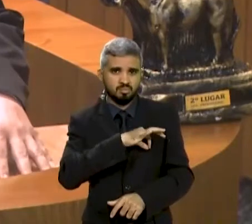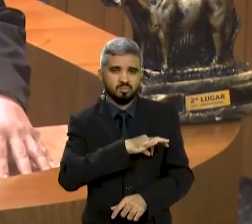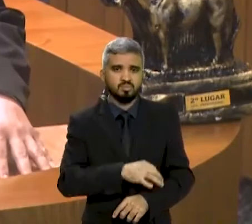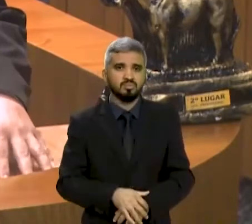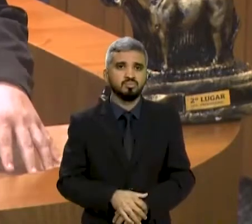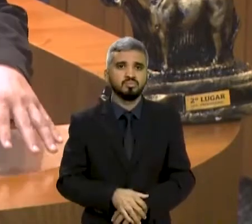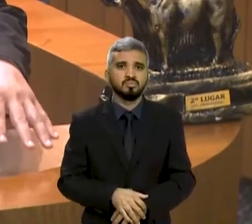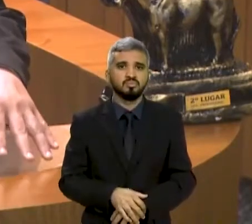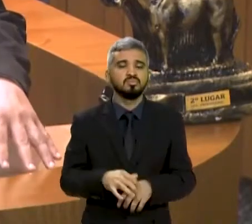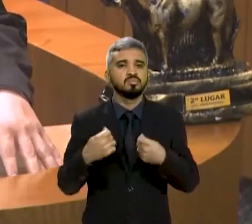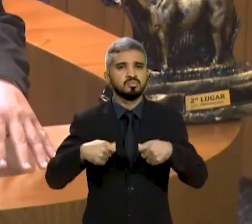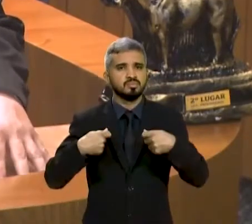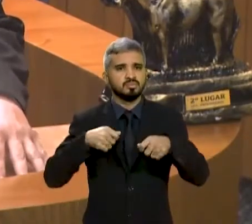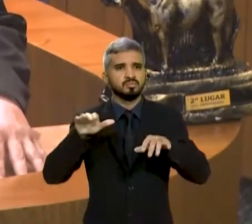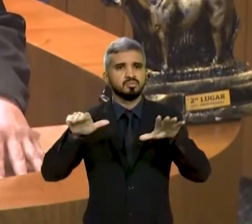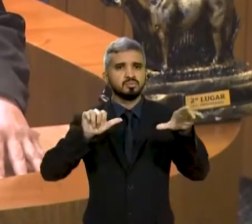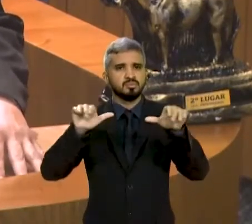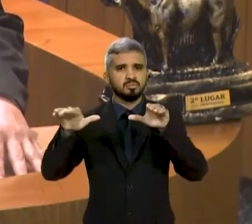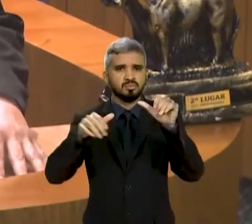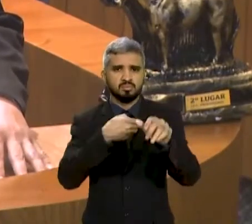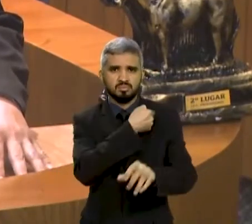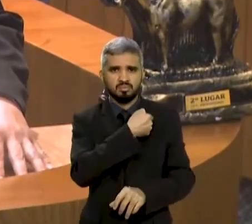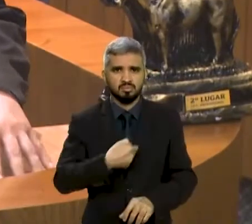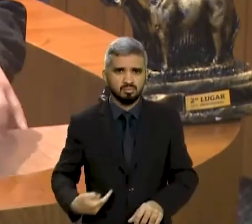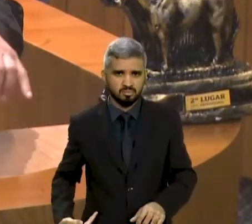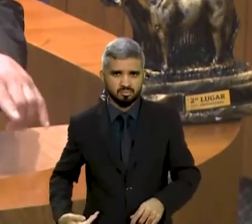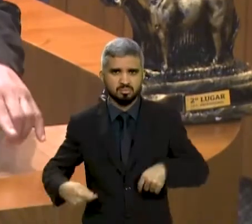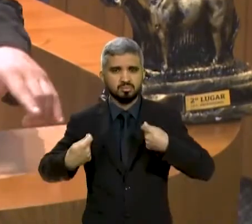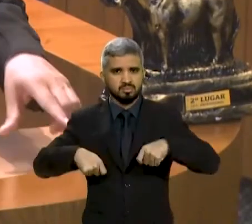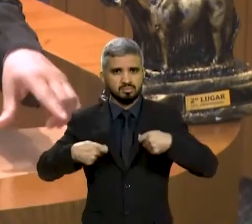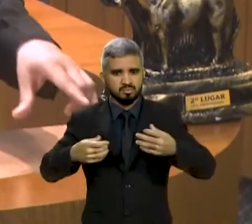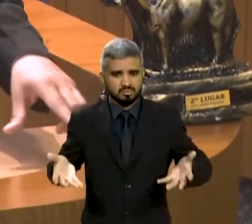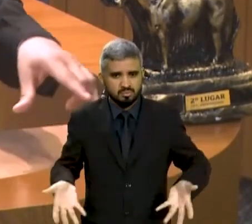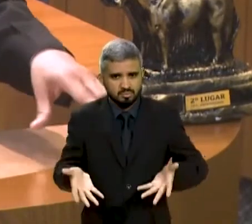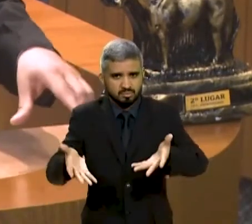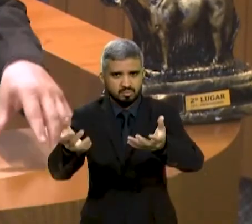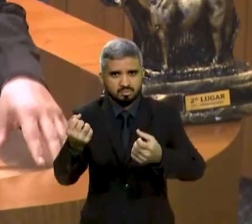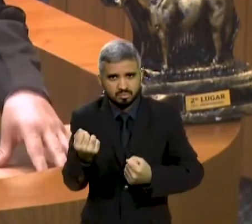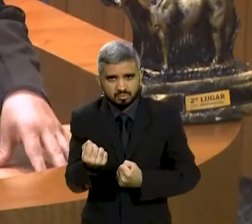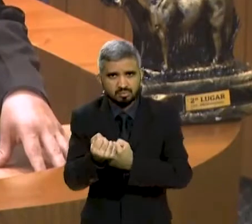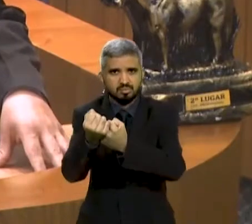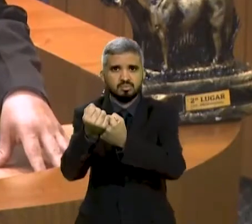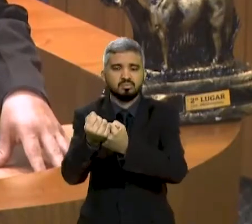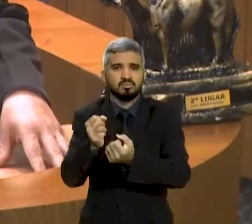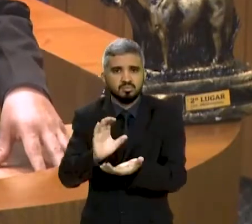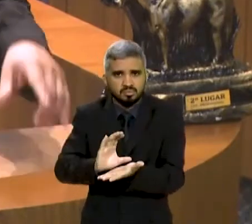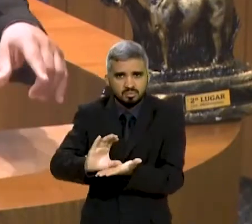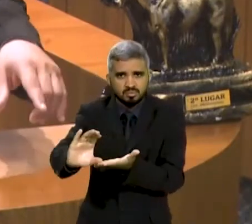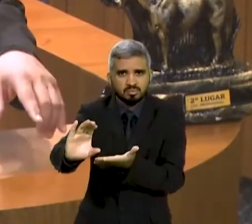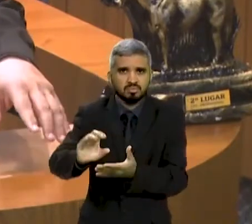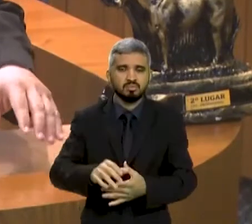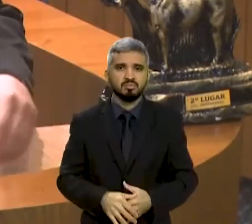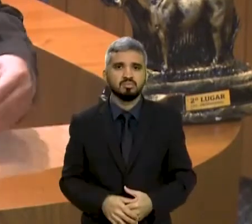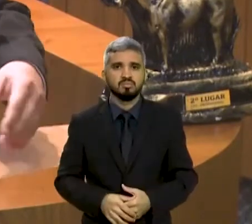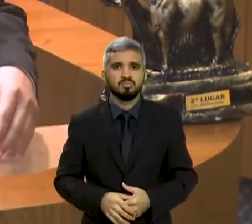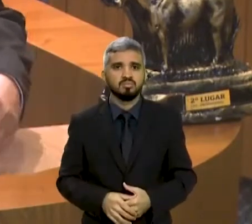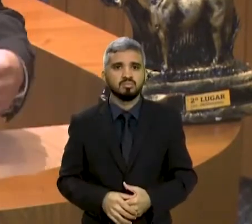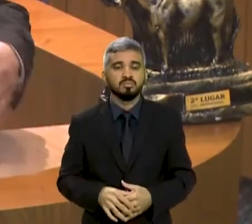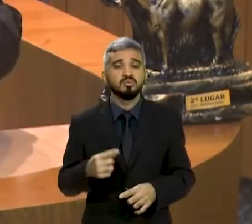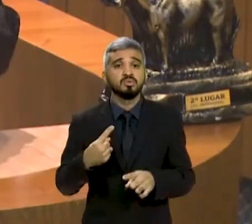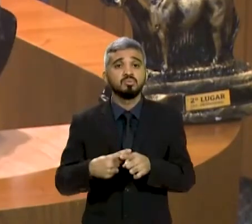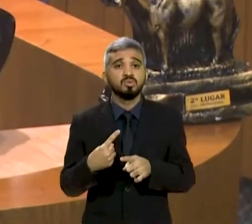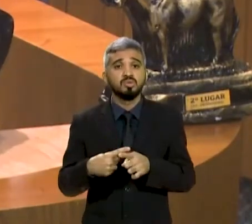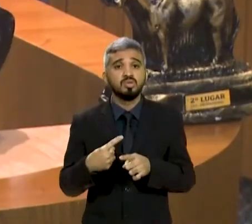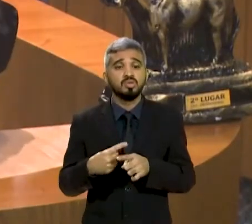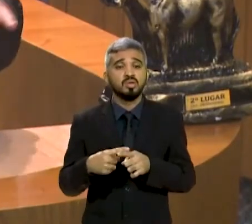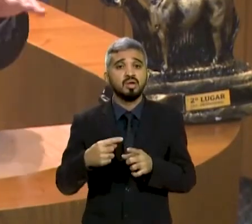possa incentivar, que possa apoiar, que realmente é uma forma de também gerar emprego e renda, justamente pelo suor